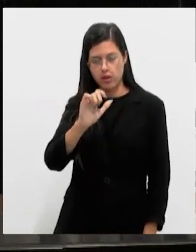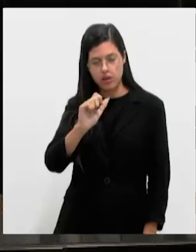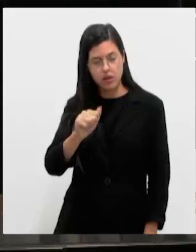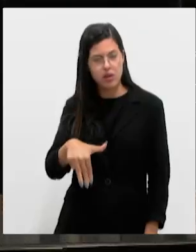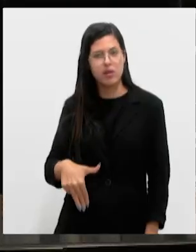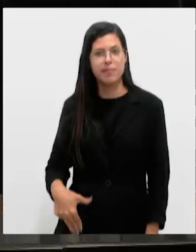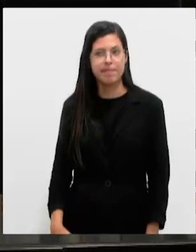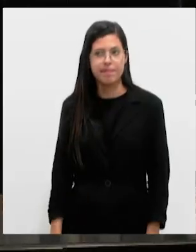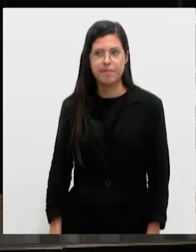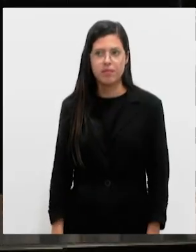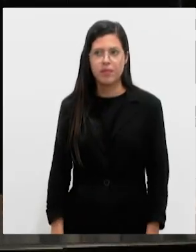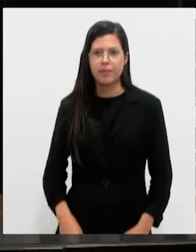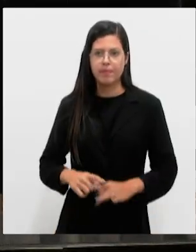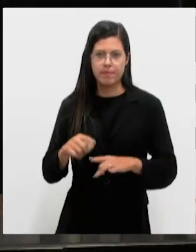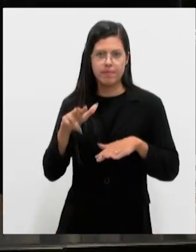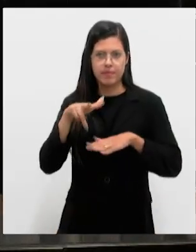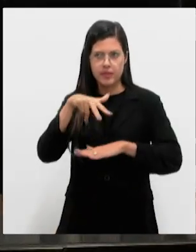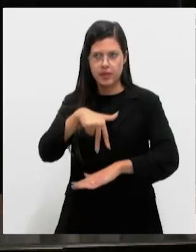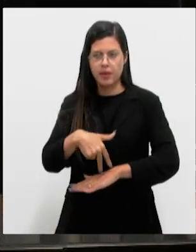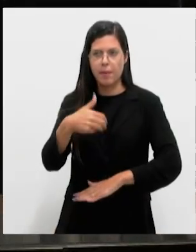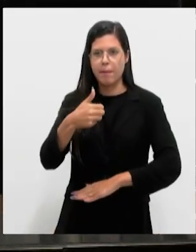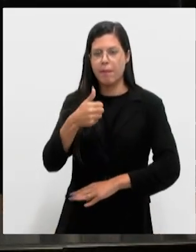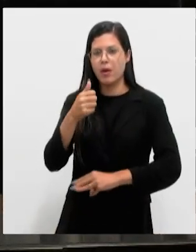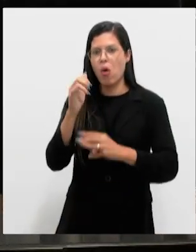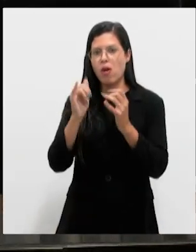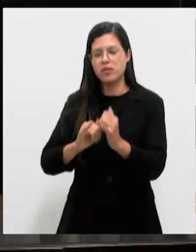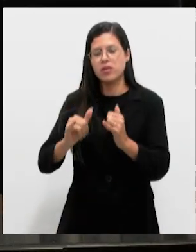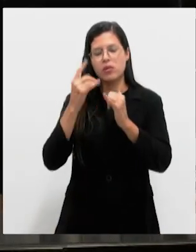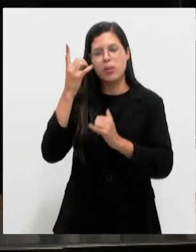à tribuna, primeiro para dizer ao deputado Luiz Paulo,